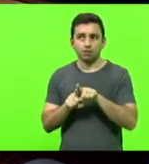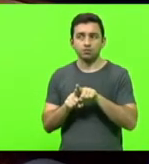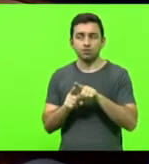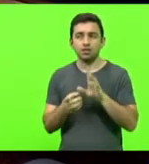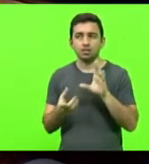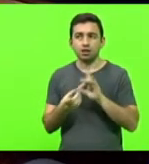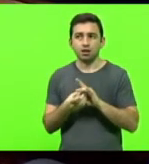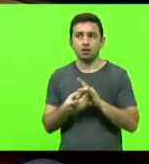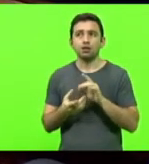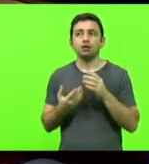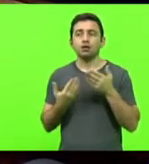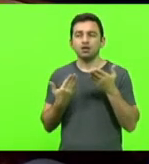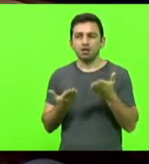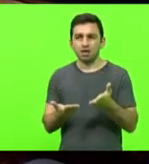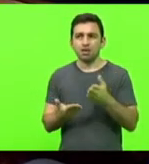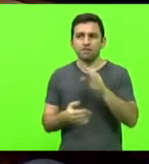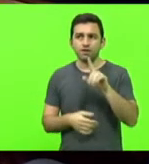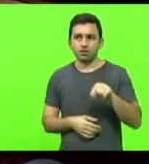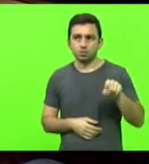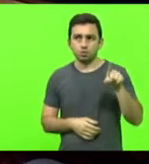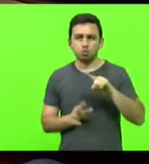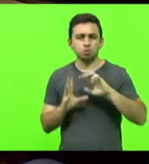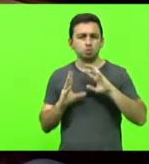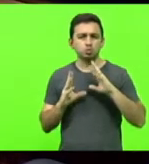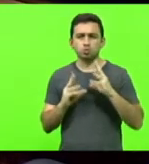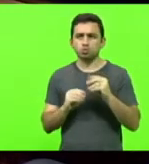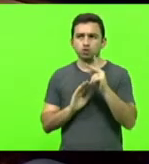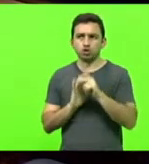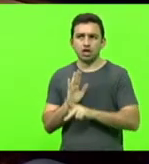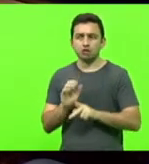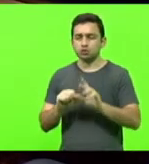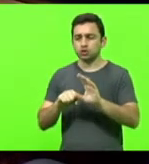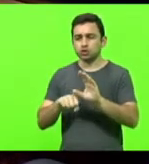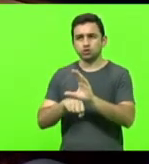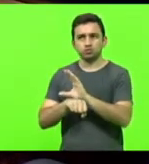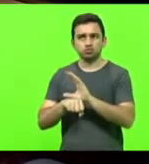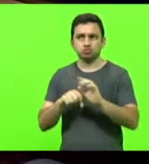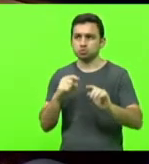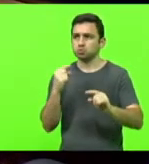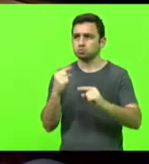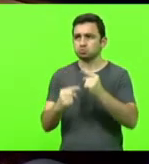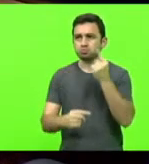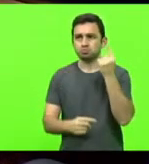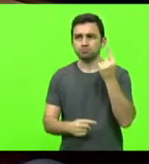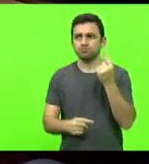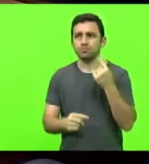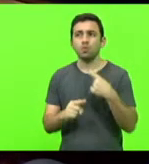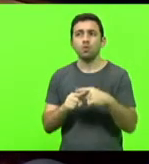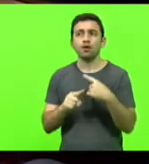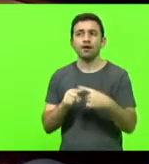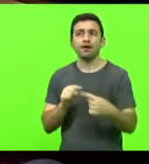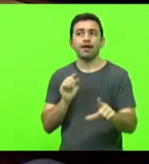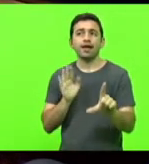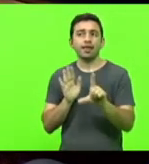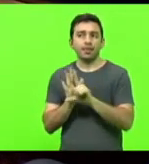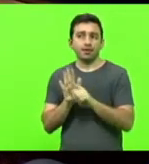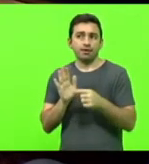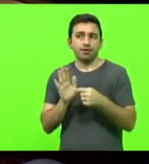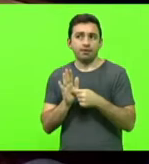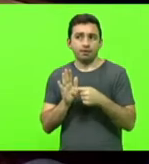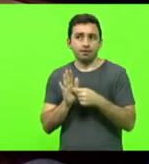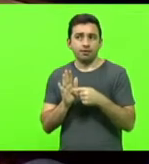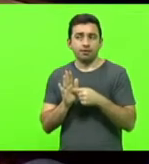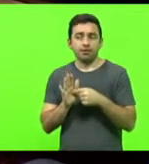projeto, pois, além da questão, ela é inconstitucional, porque a legislação sobre trânsito,